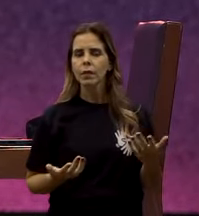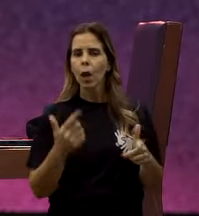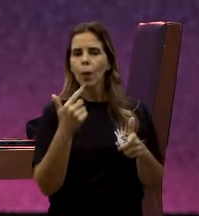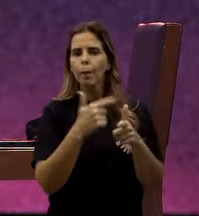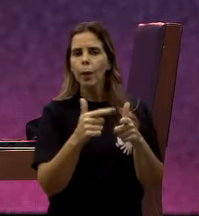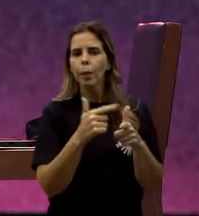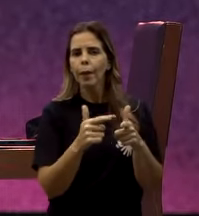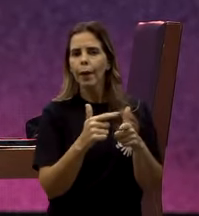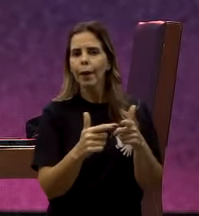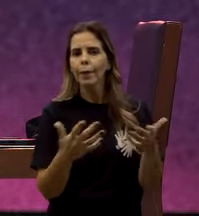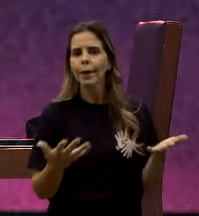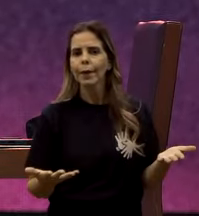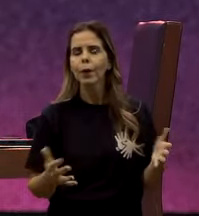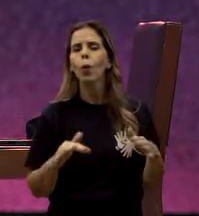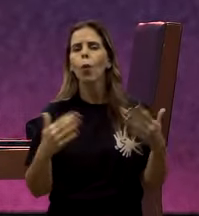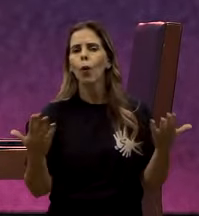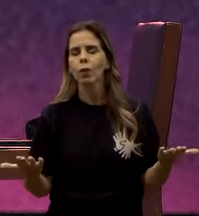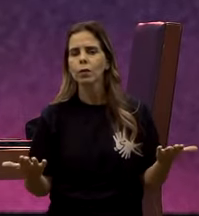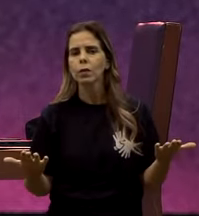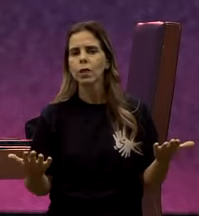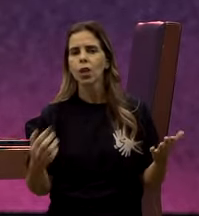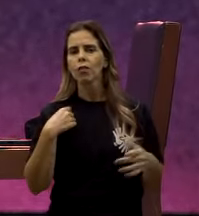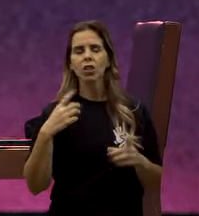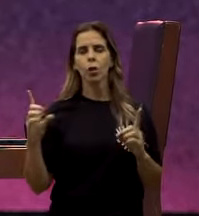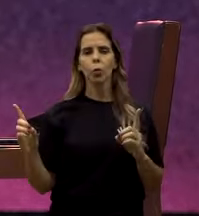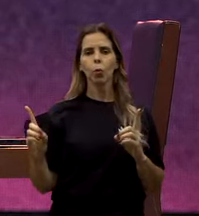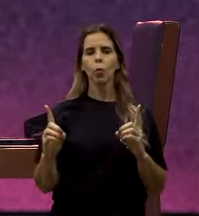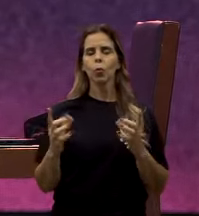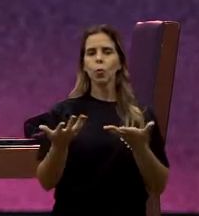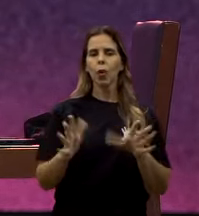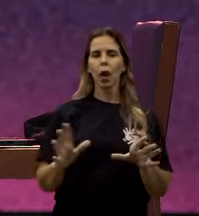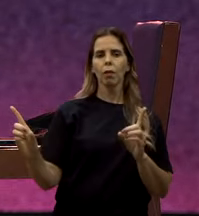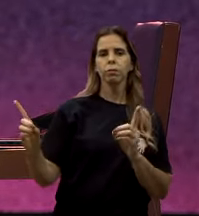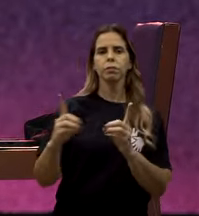descobrir o teu propósito teu problema é que você não chega perto de ninguém